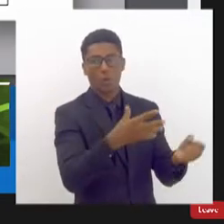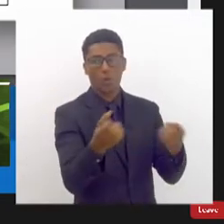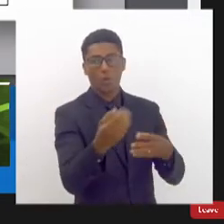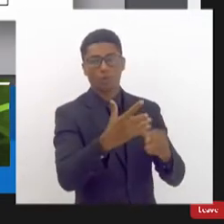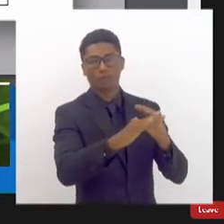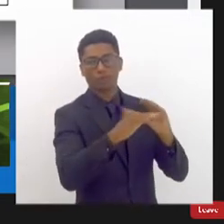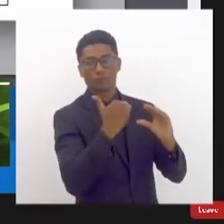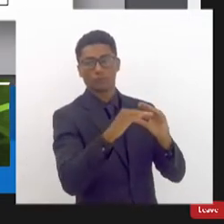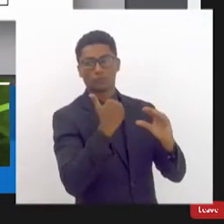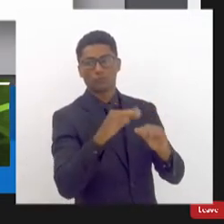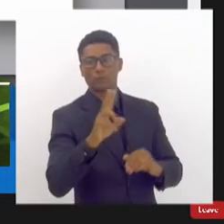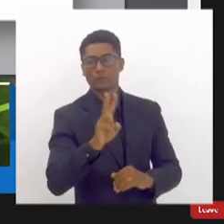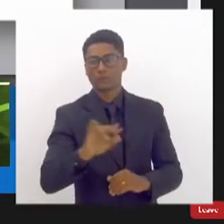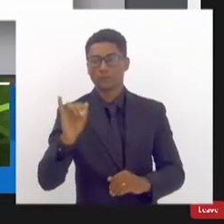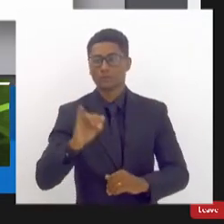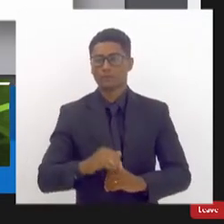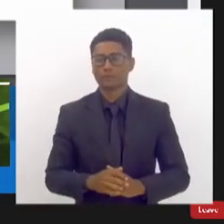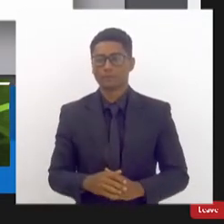por gentileza?